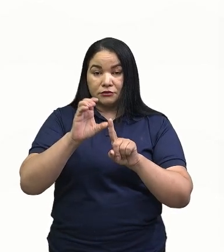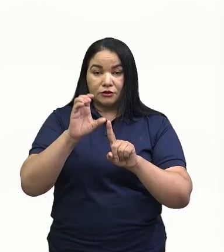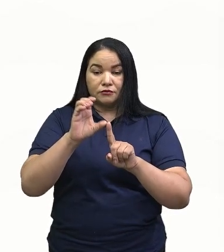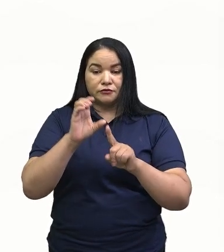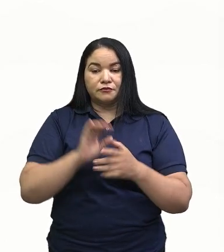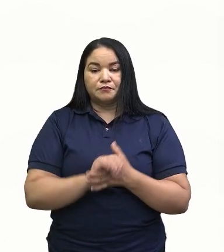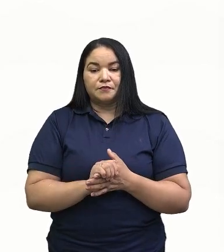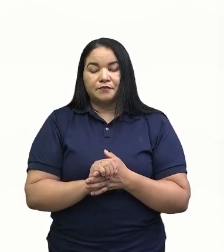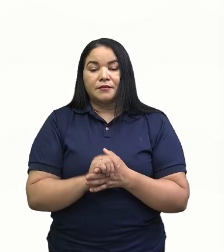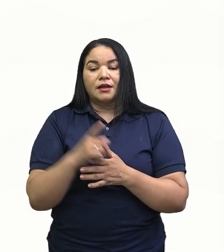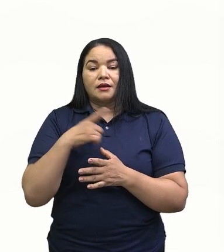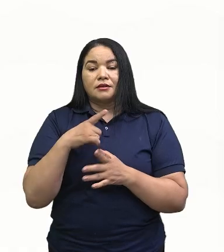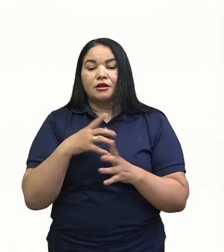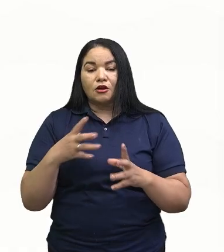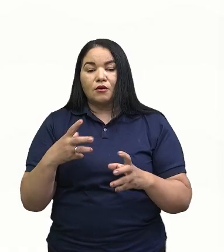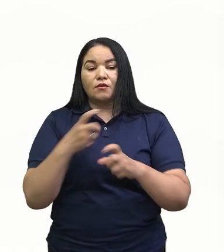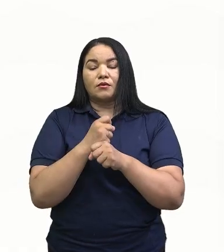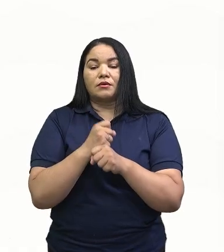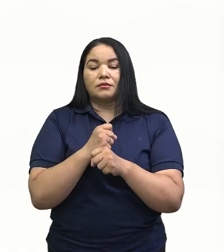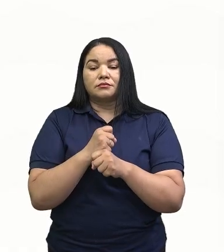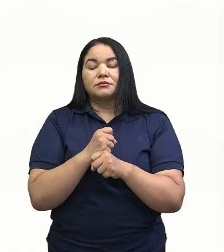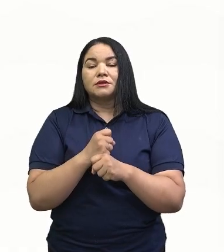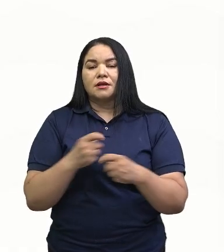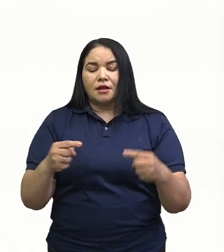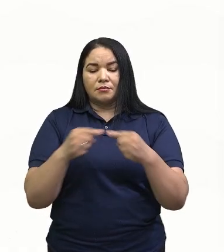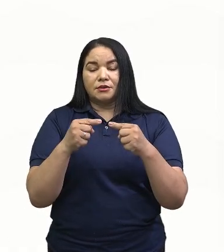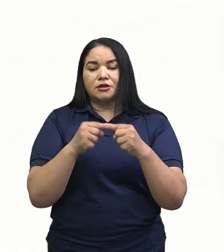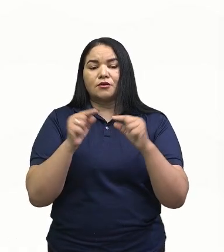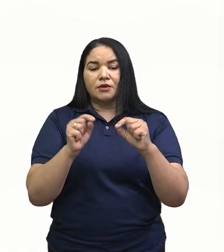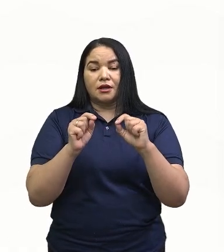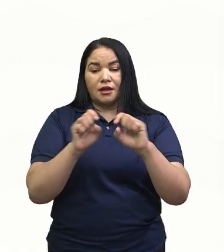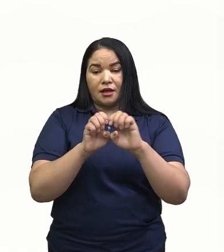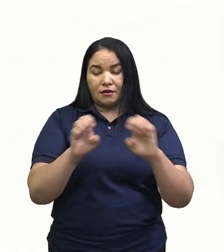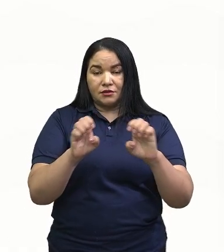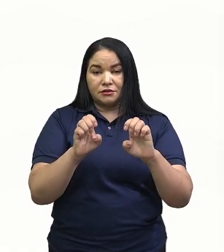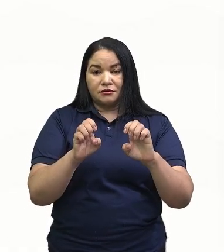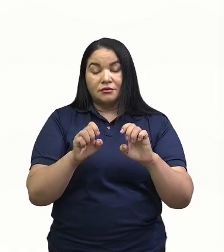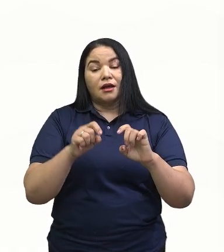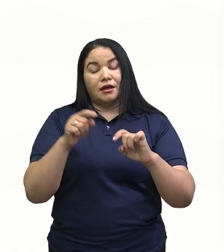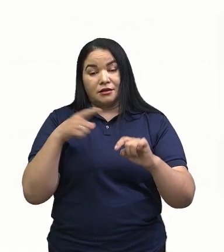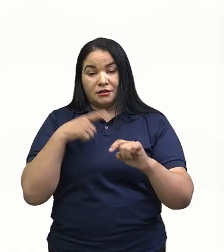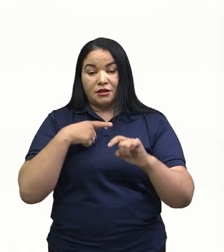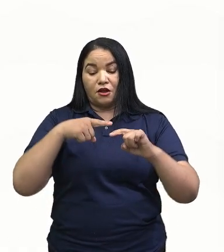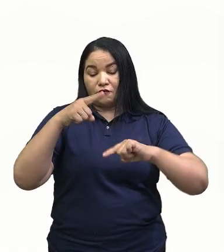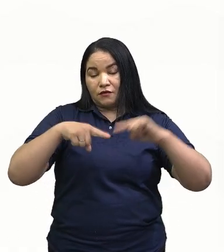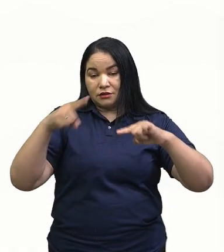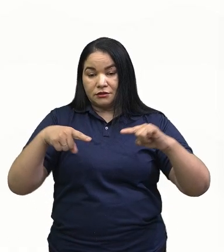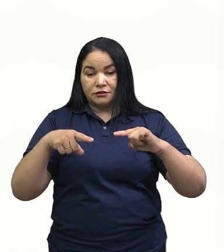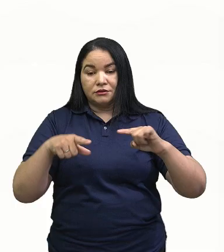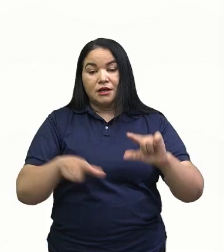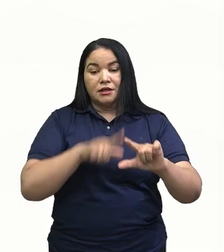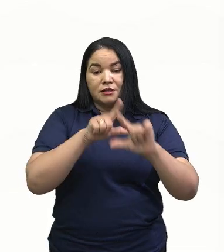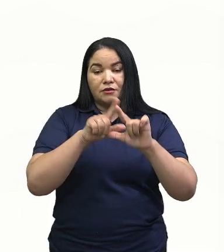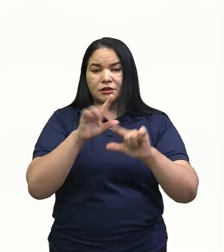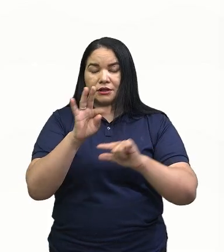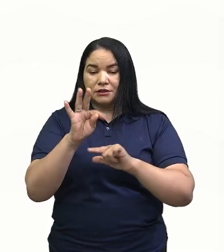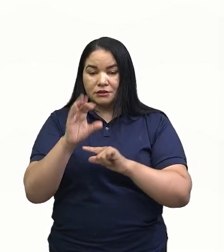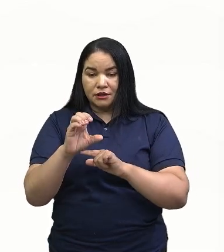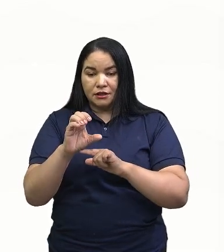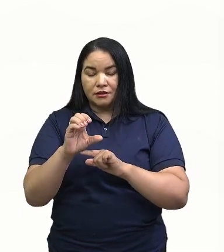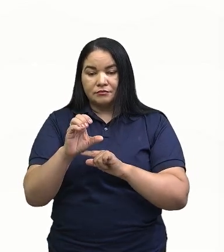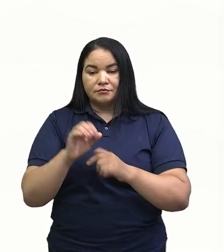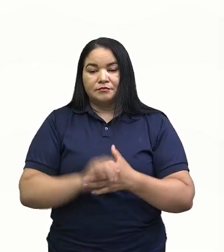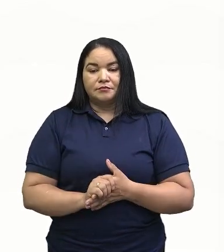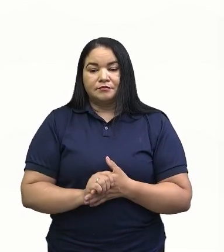tem, para calcular essa variação, eu encontrei aqui a minha variação, ΔTC. Aí